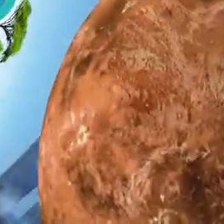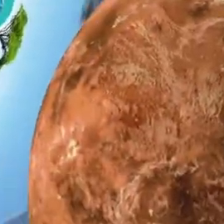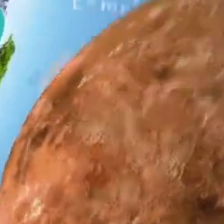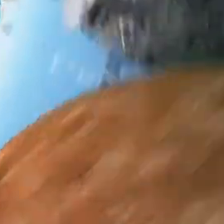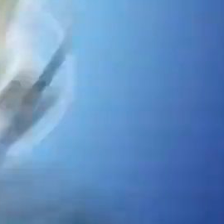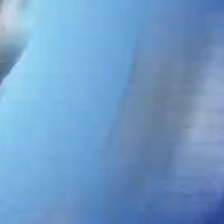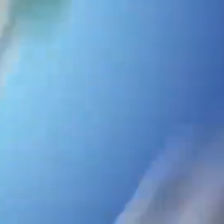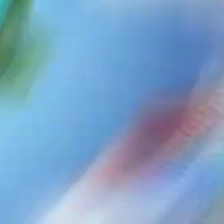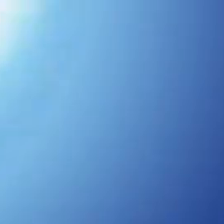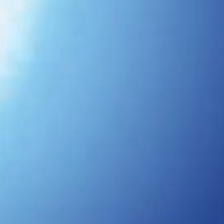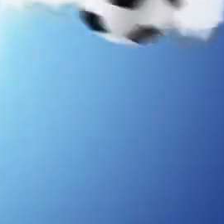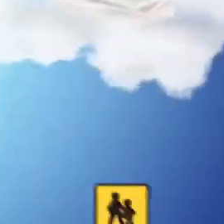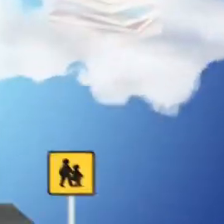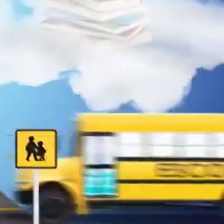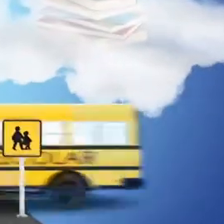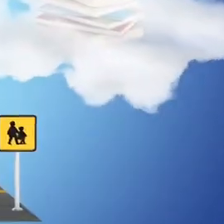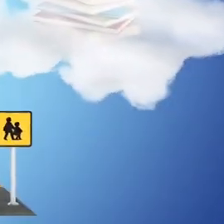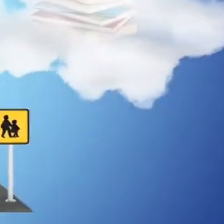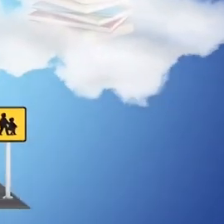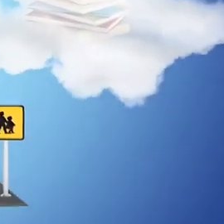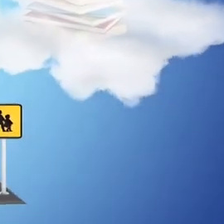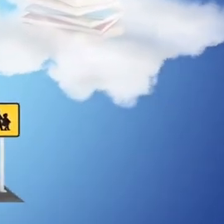E aí